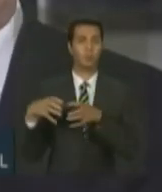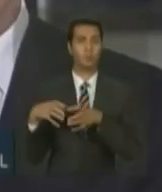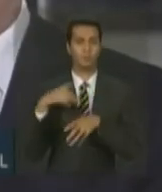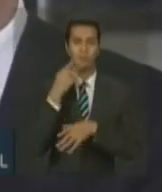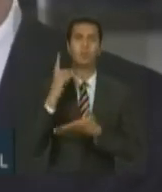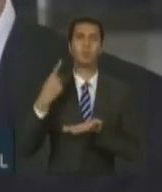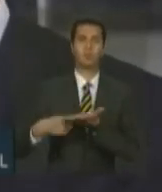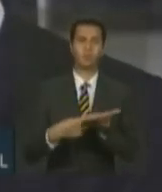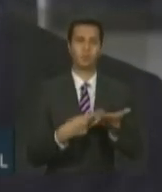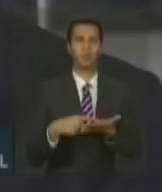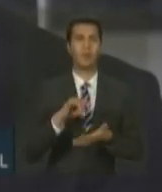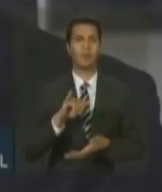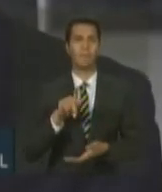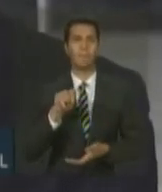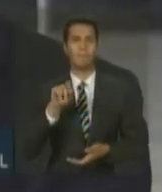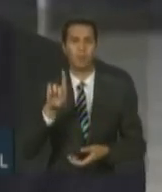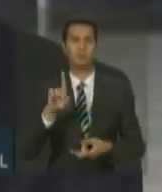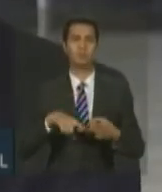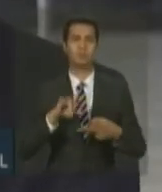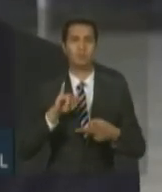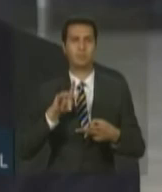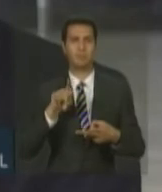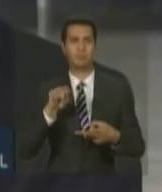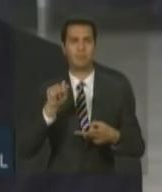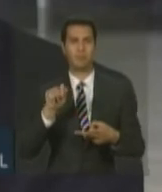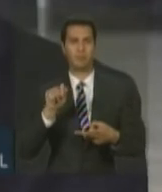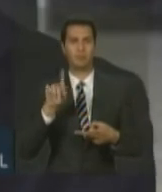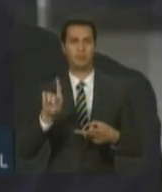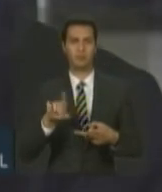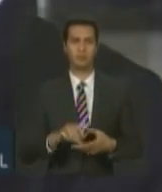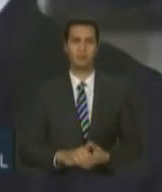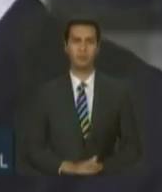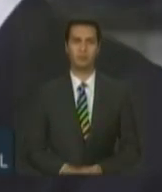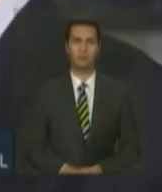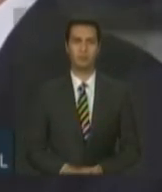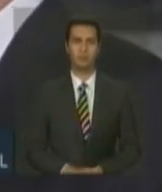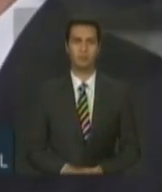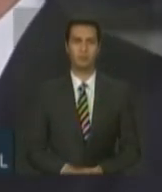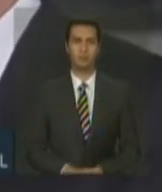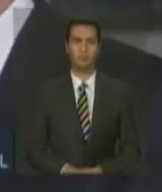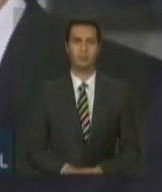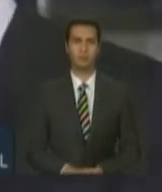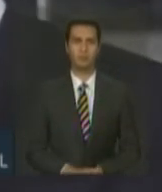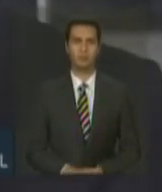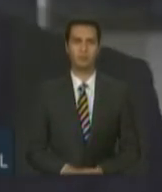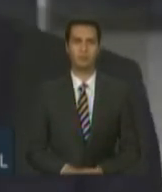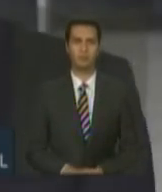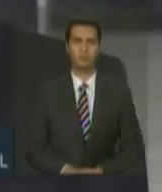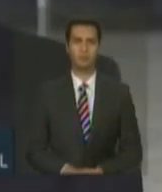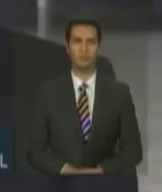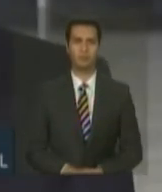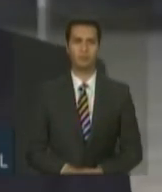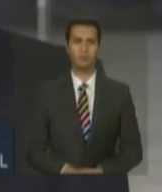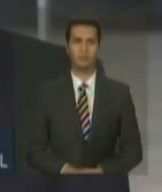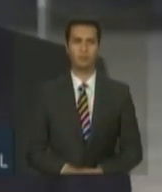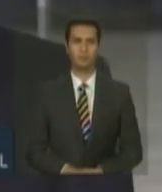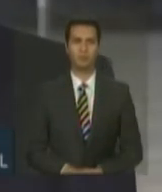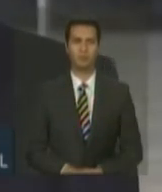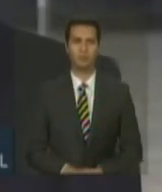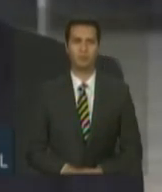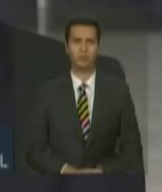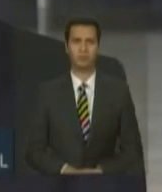vocês em relação ao iPod e iPad. A lei dos tablets já está resolvida, então os demais não, nós não temos, precisa de